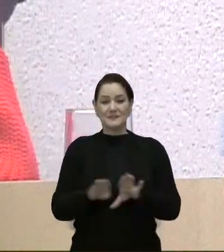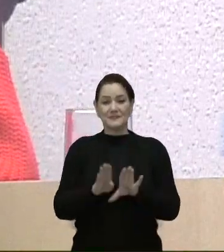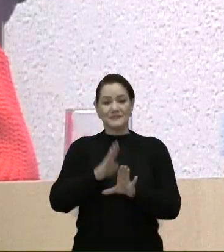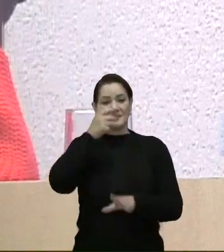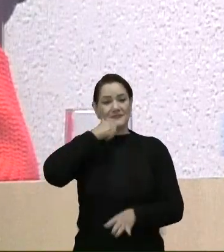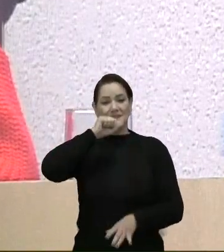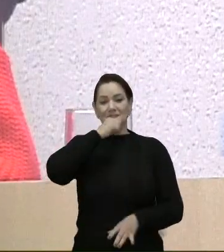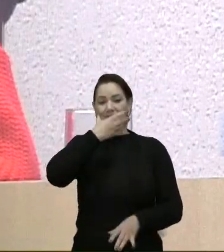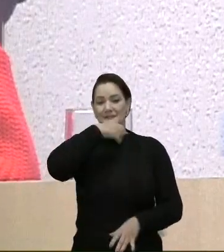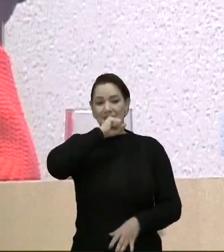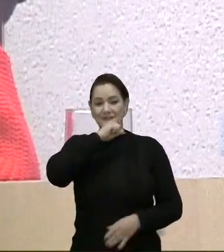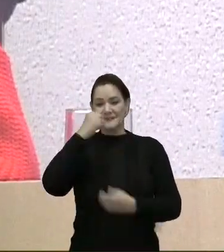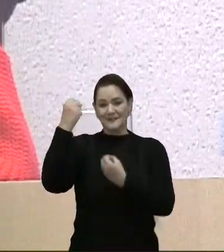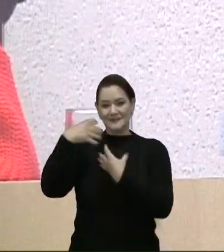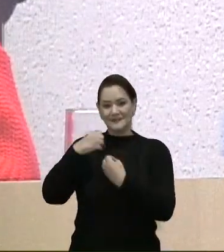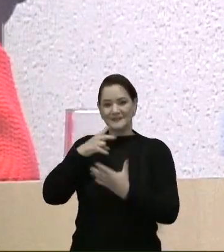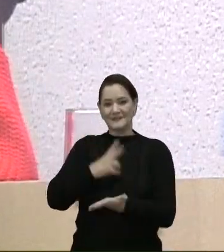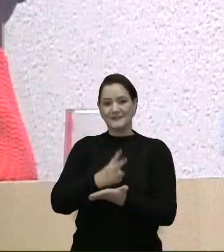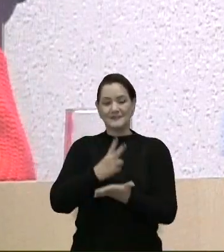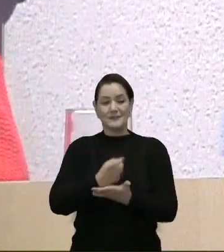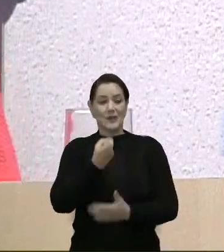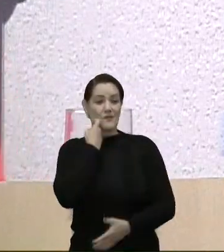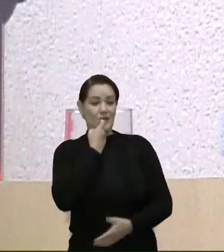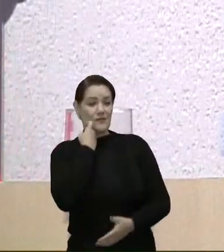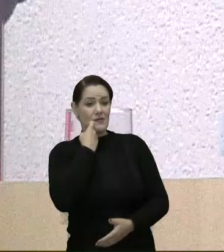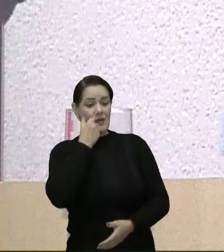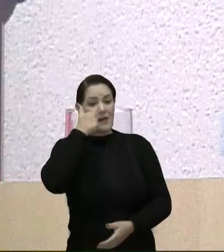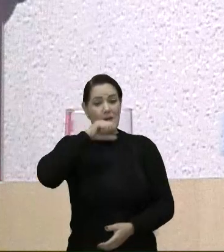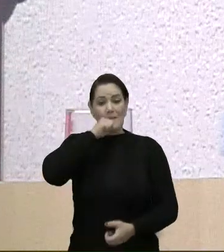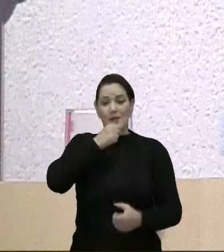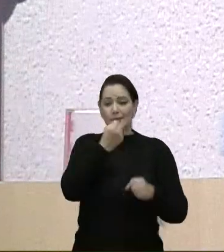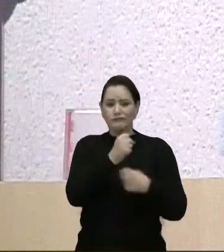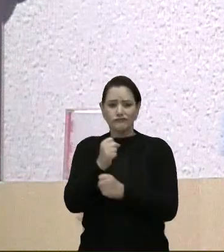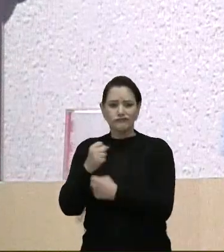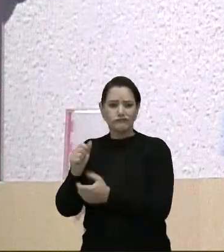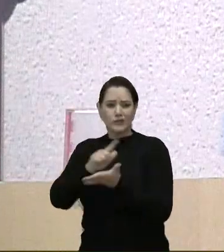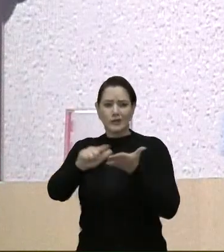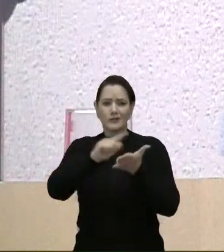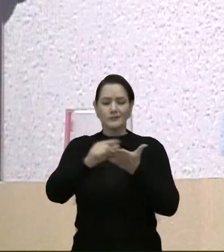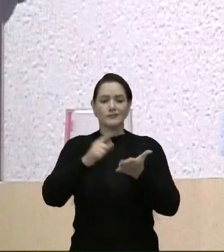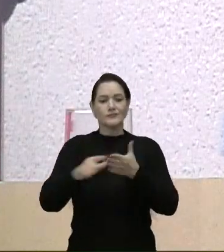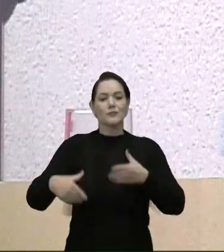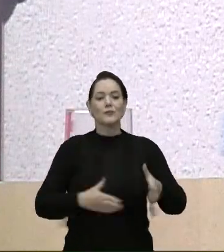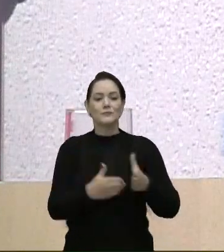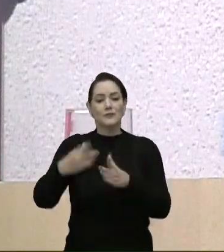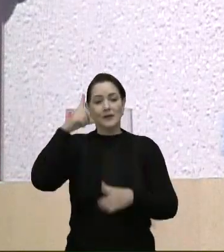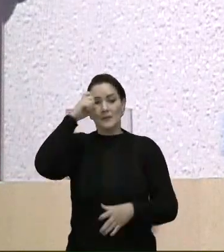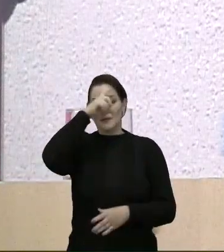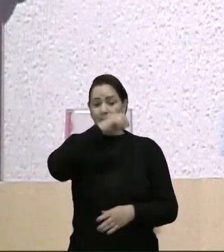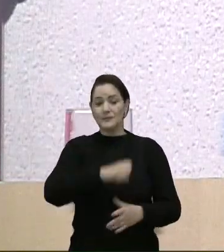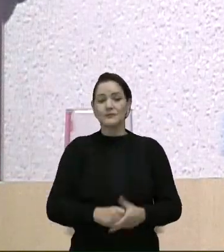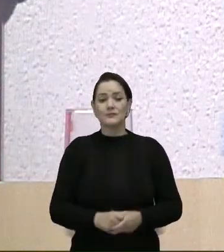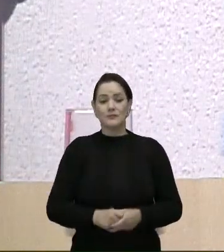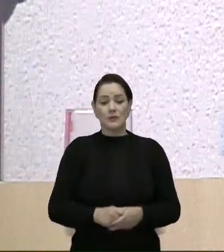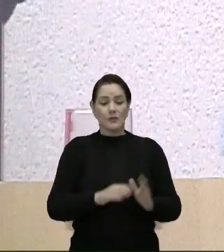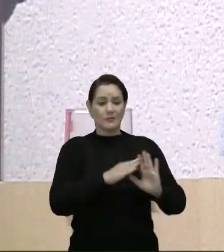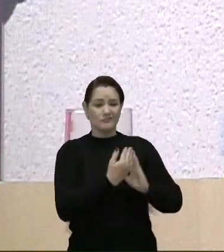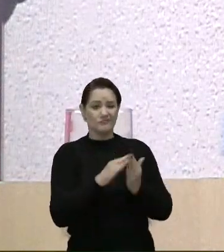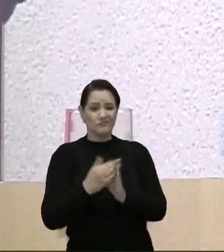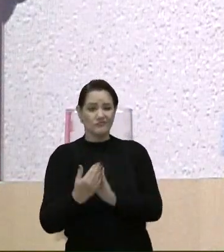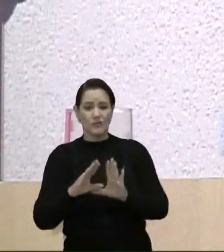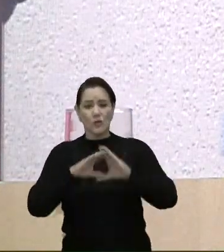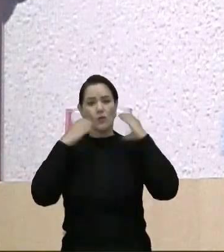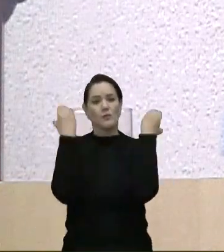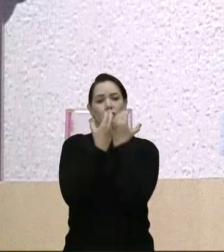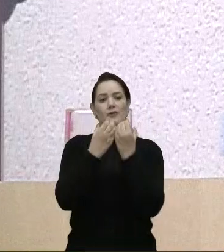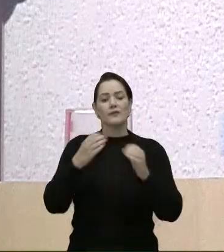e meu pai vendia peixe, minha mãe faxineira. E nos mostrou o caminho tão difícil, né, em comunidade carente, viver dentro de uma